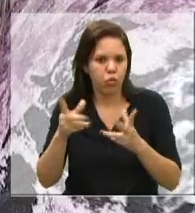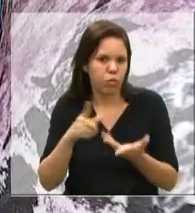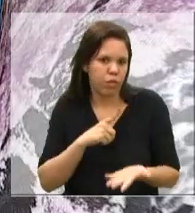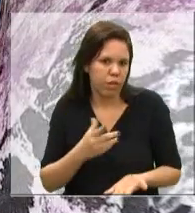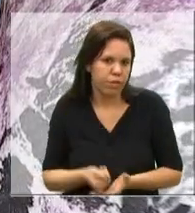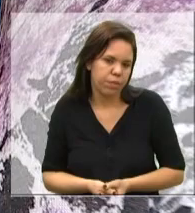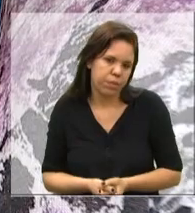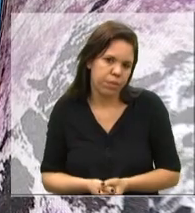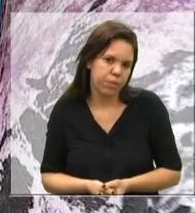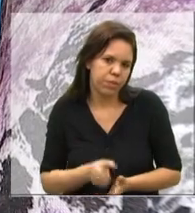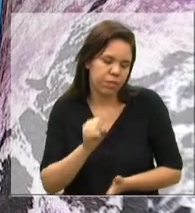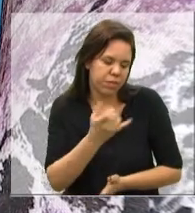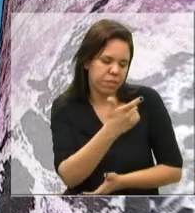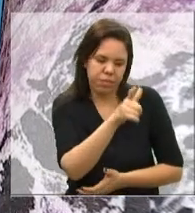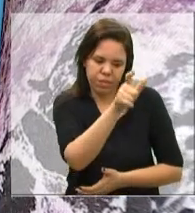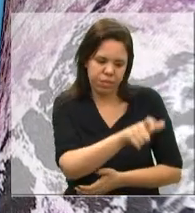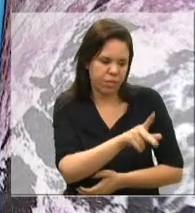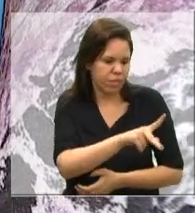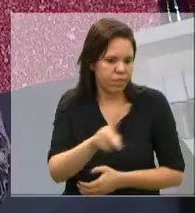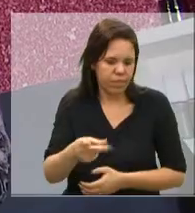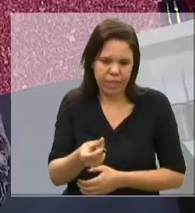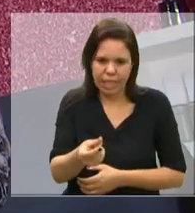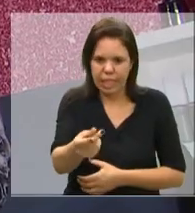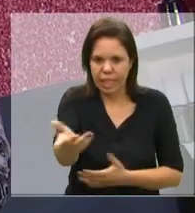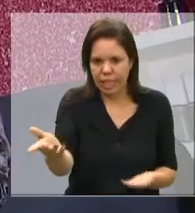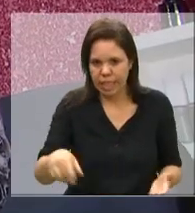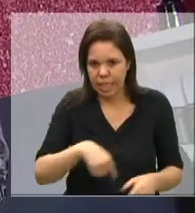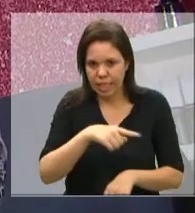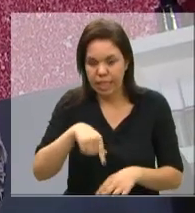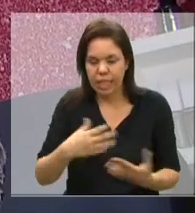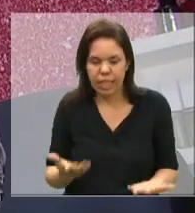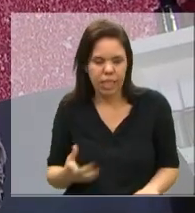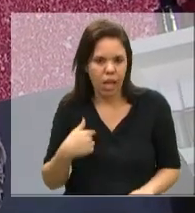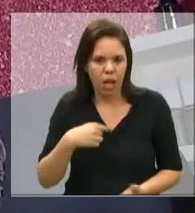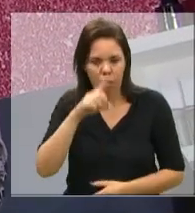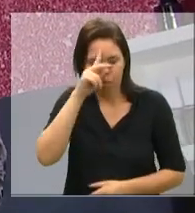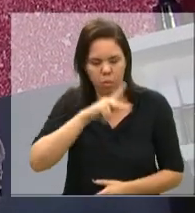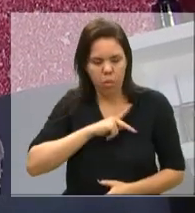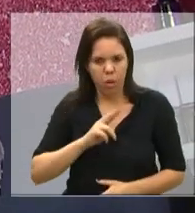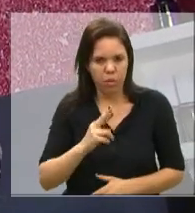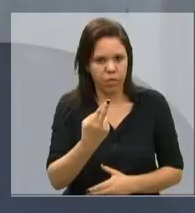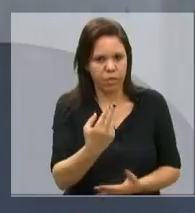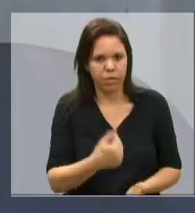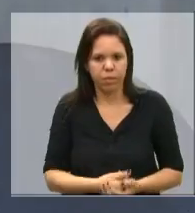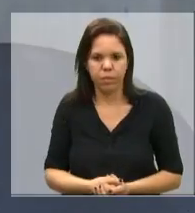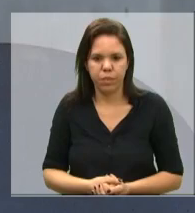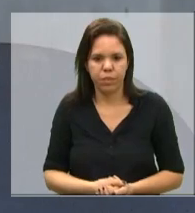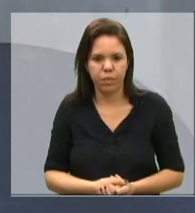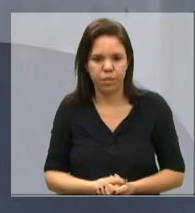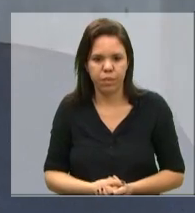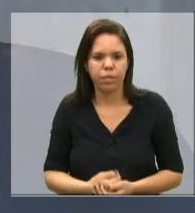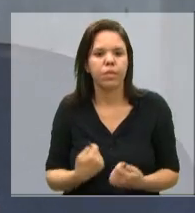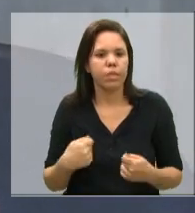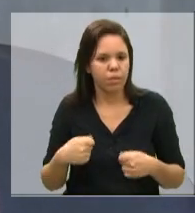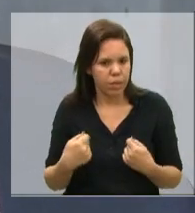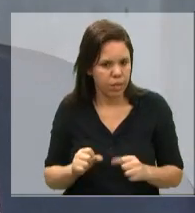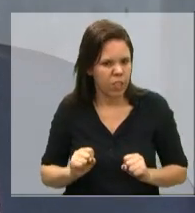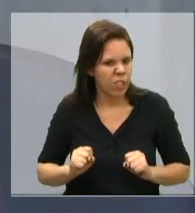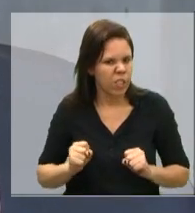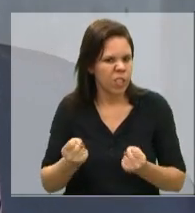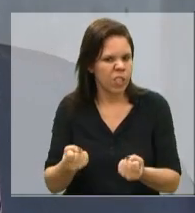né? Sem o professor o tempo todo, ela é dona dos próprios resultados. Você tem que ser